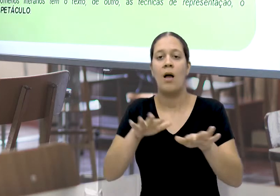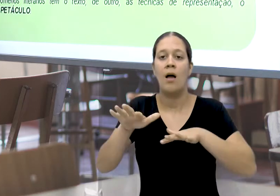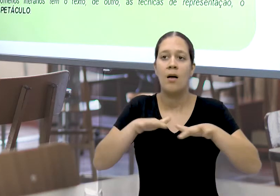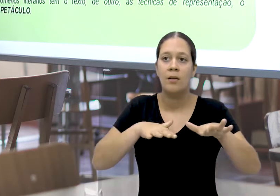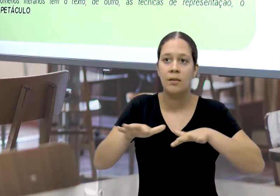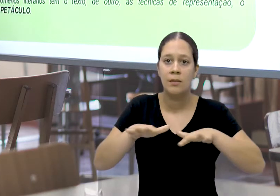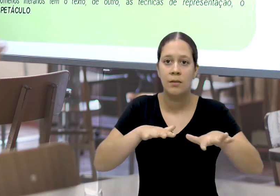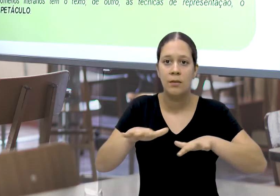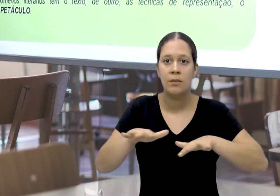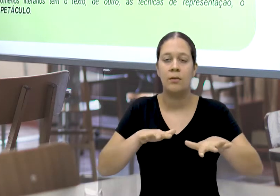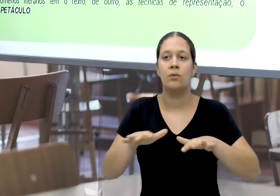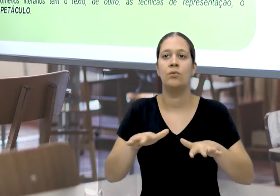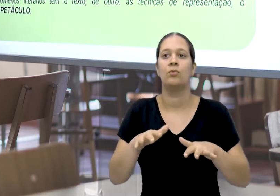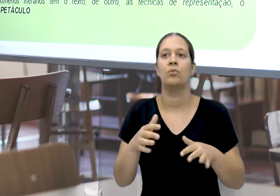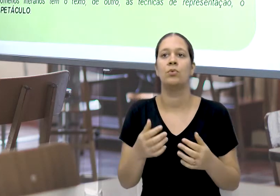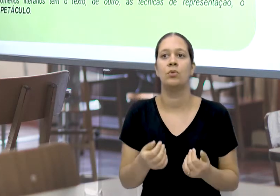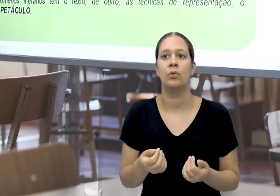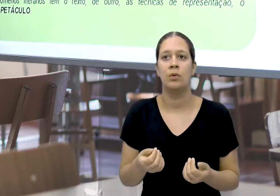representadas.